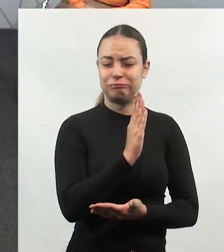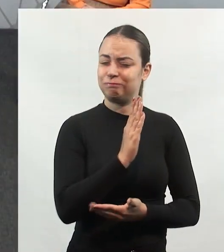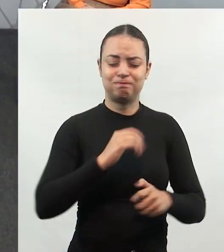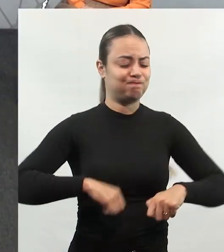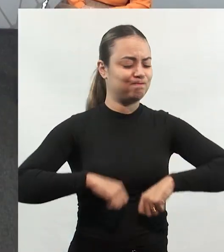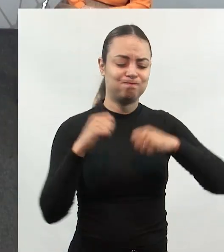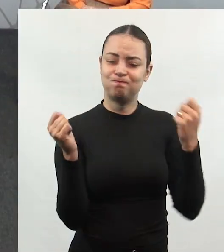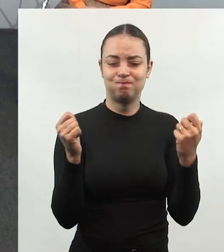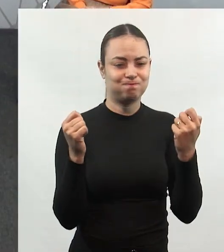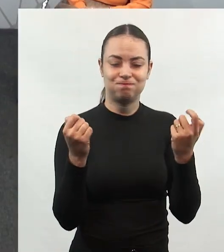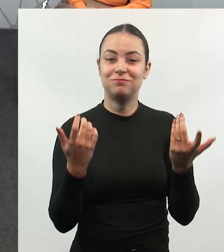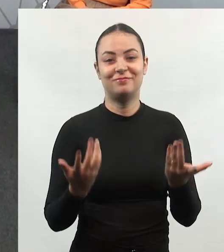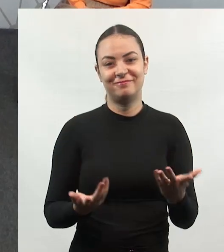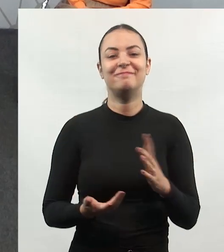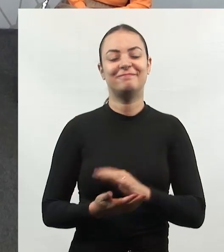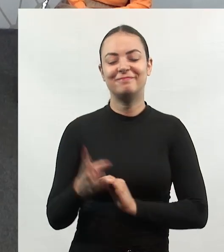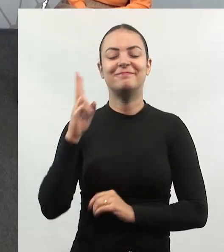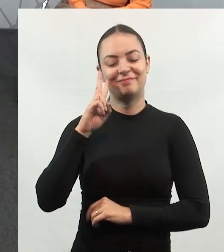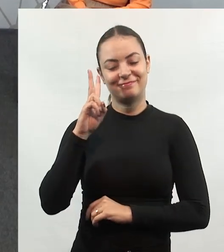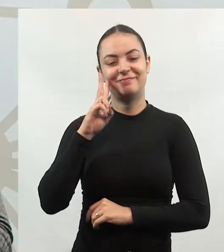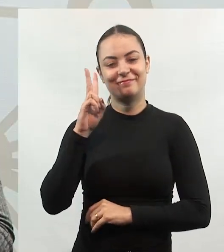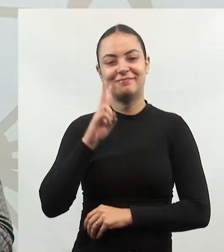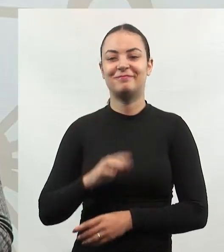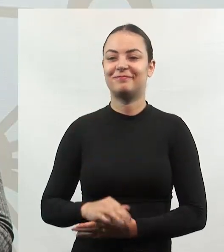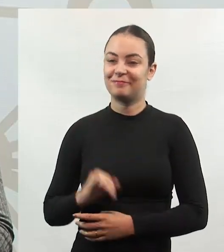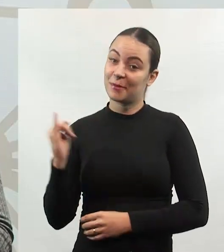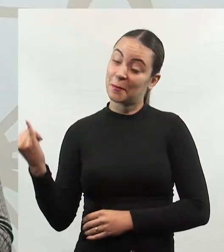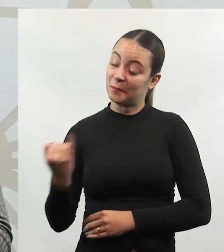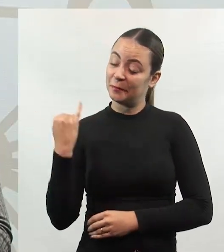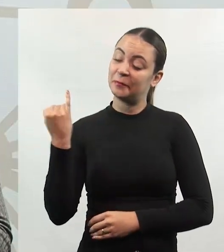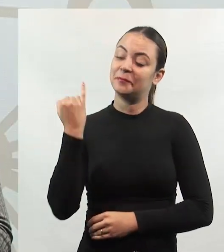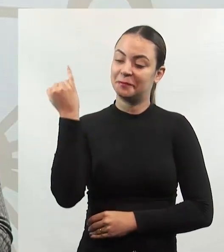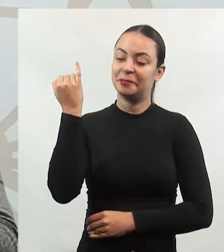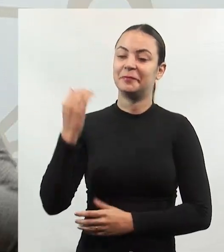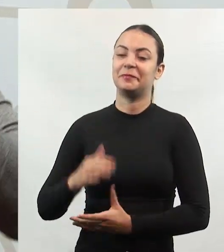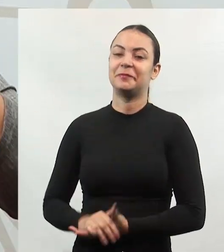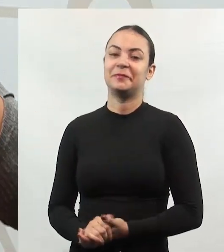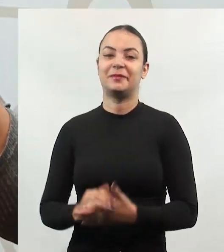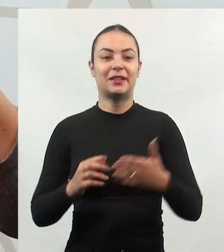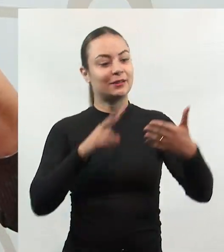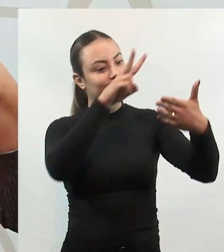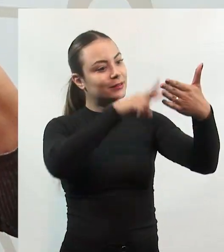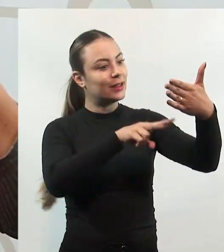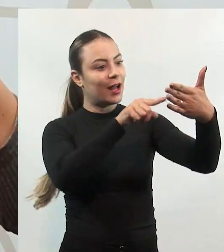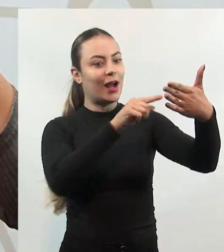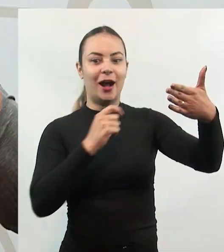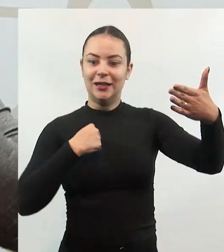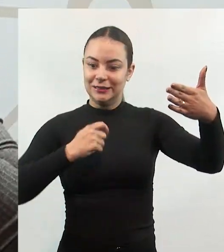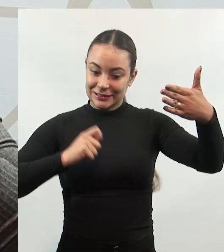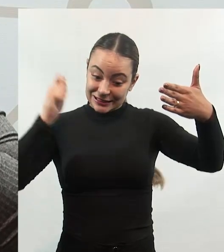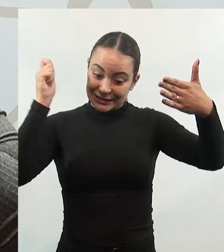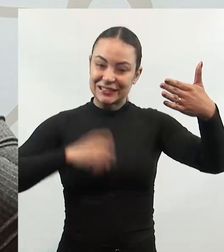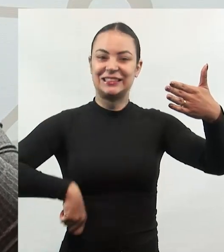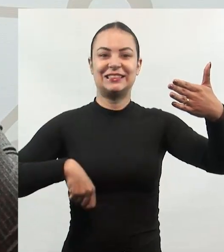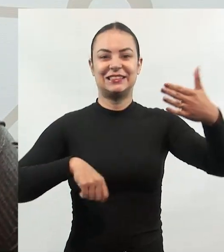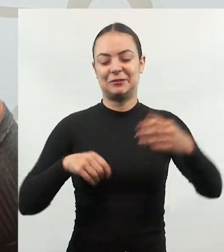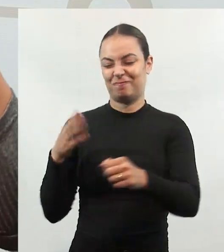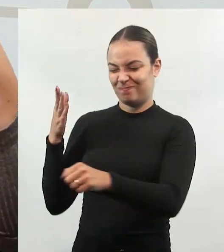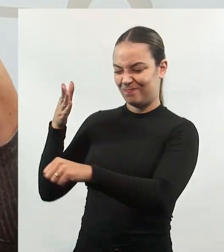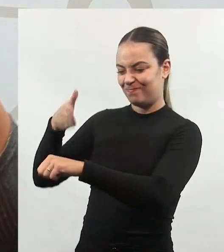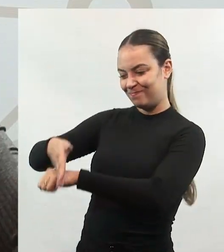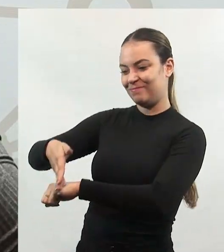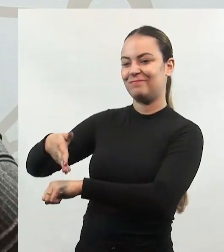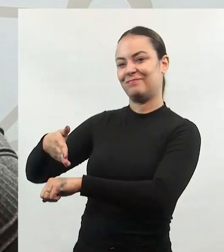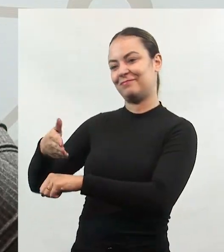Então, aquela sainha histórica, né? E já era uma fardinha, era uma farda tergal,